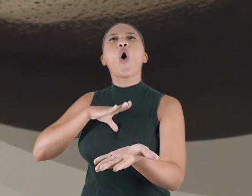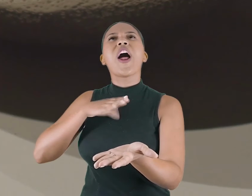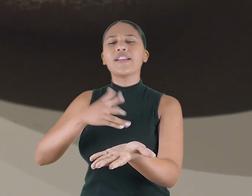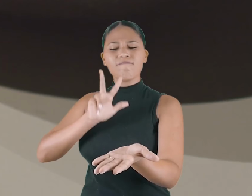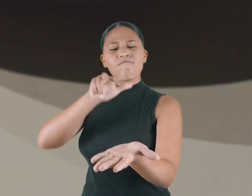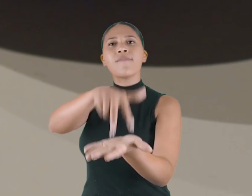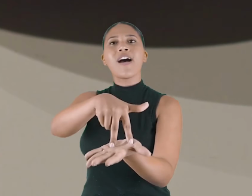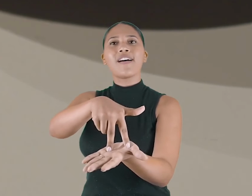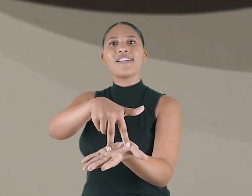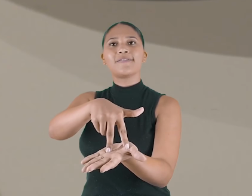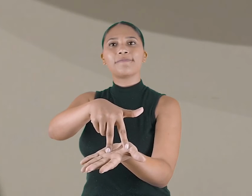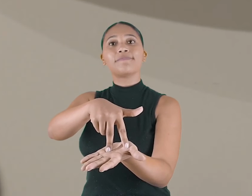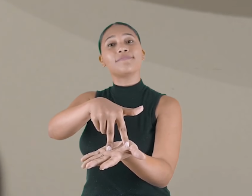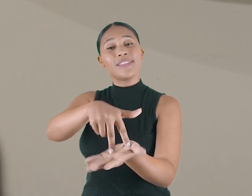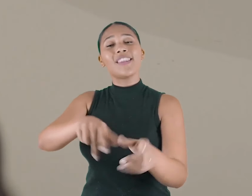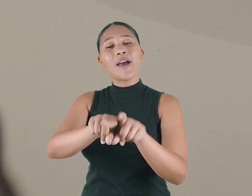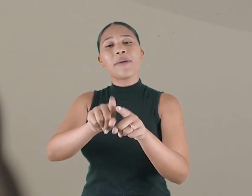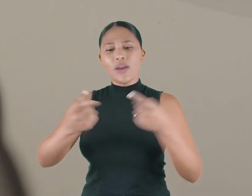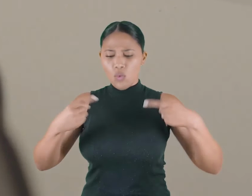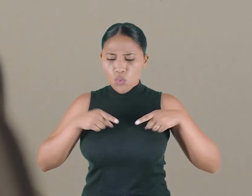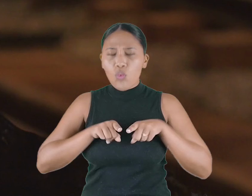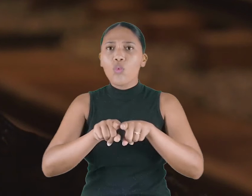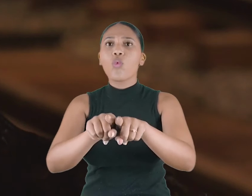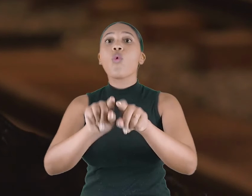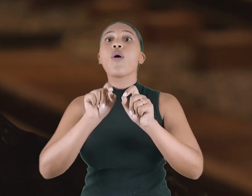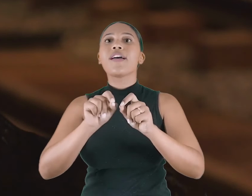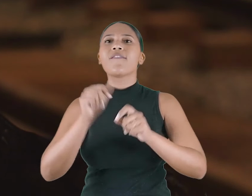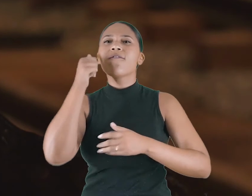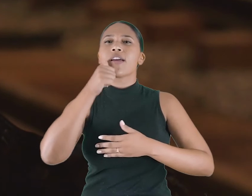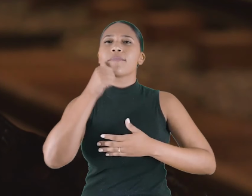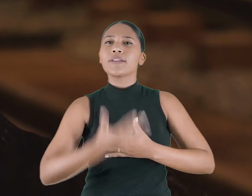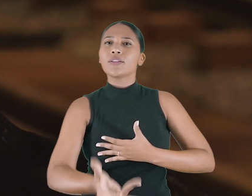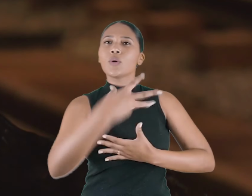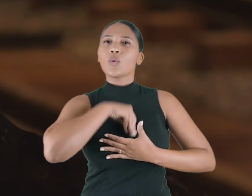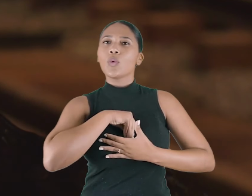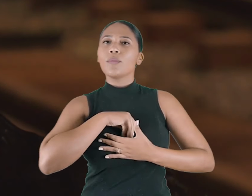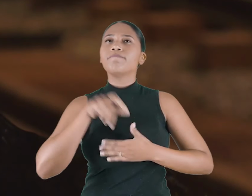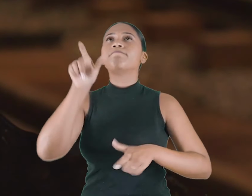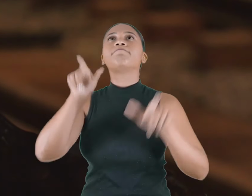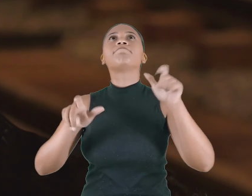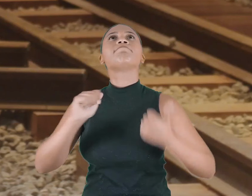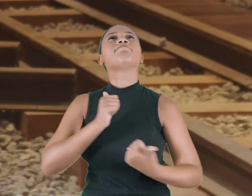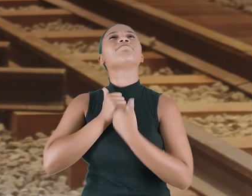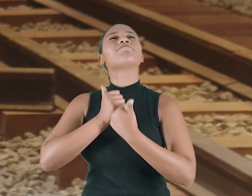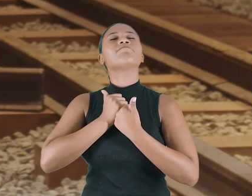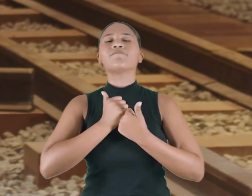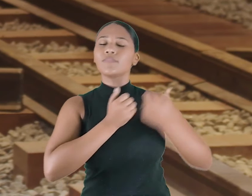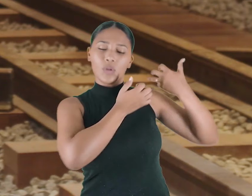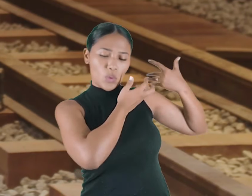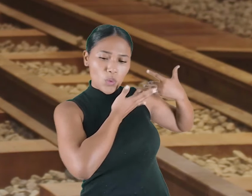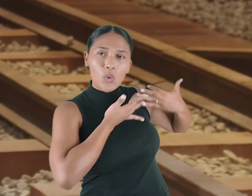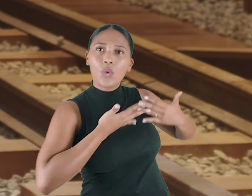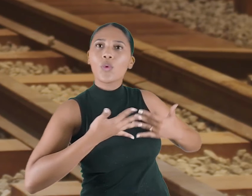com coragem para trilhar o que está na frente, e ao mesmo tempo desse feminino que me ampara,